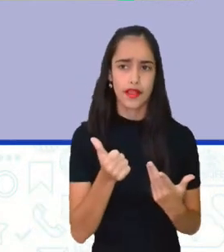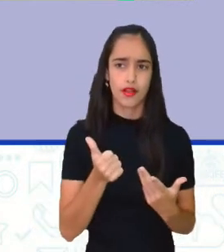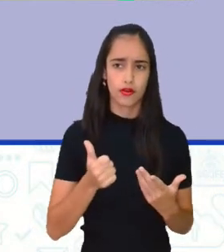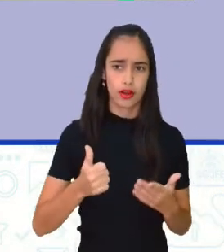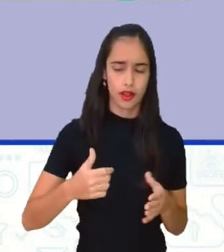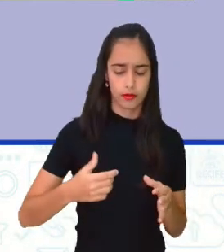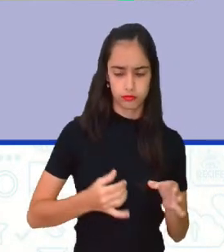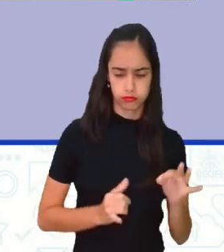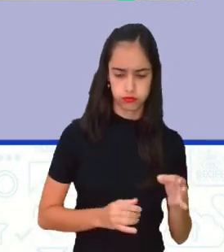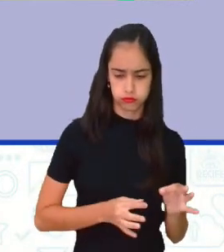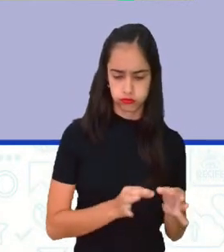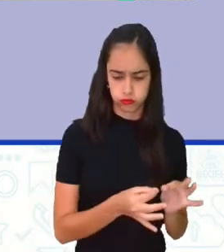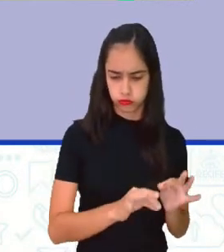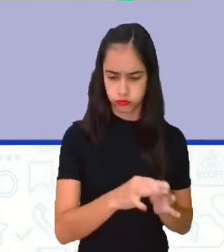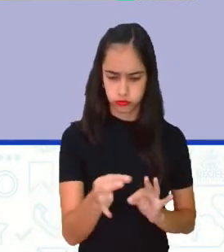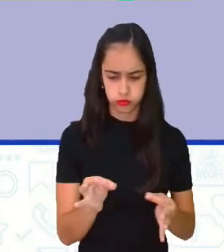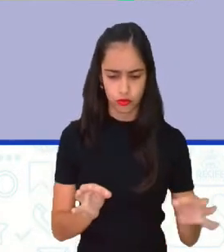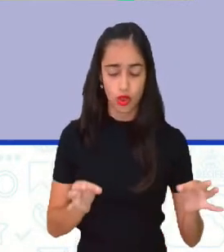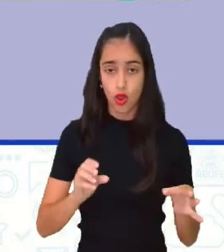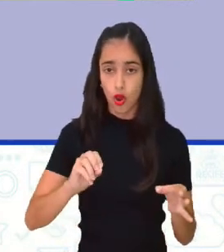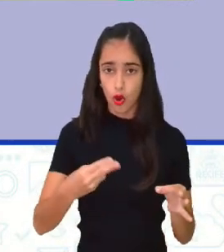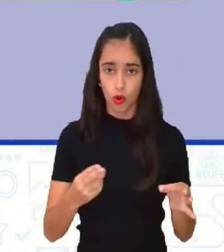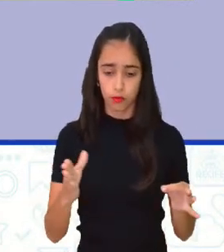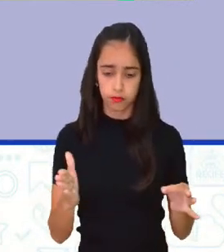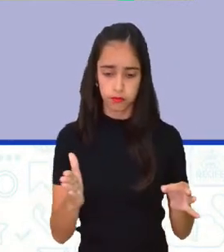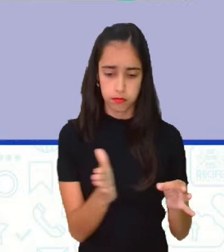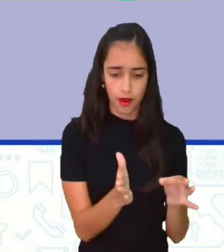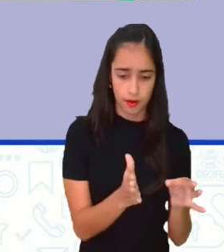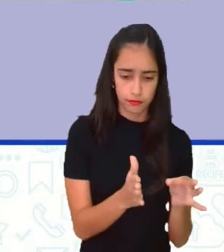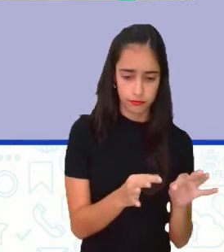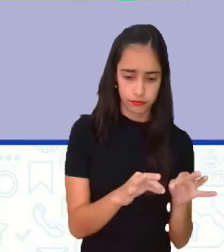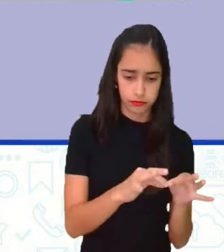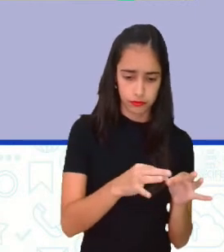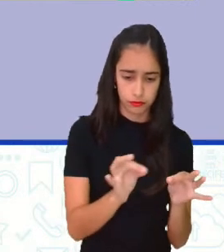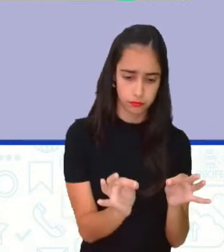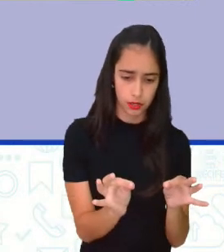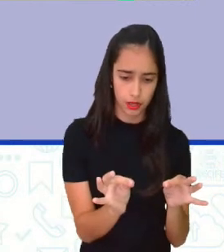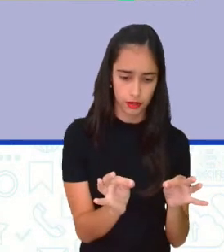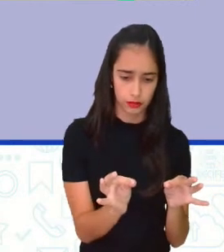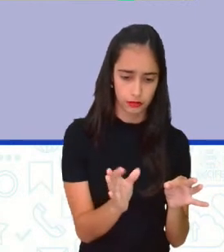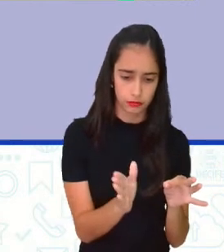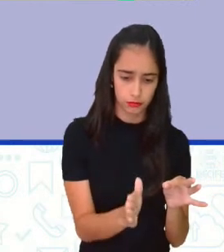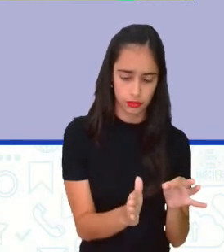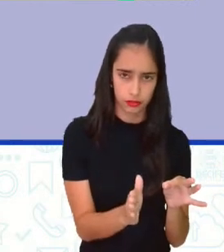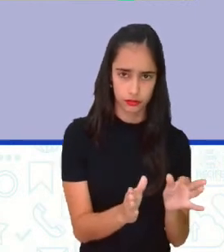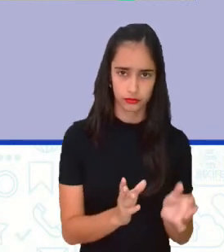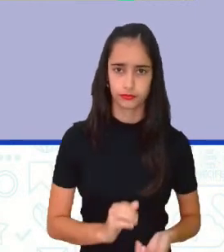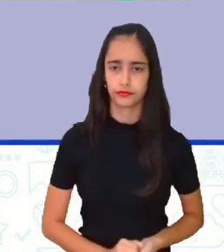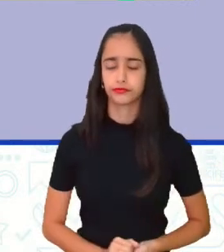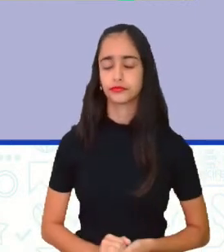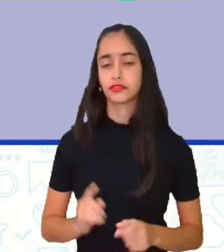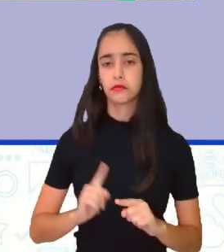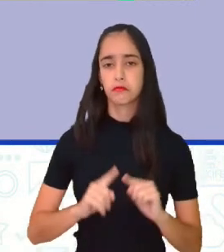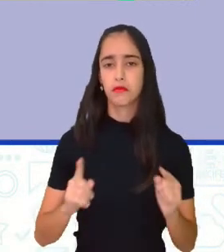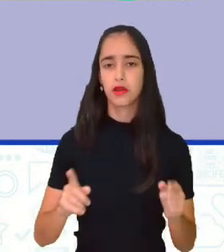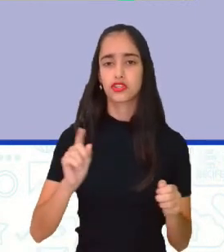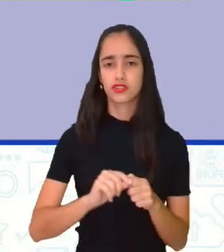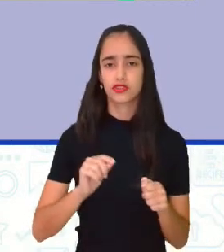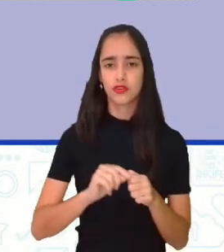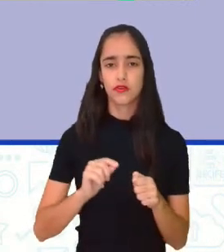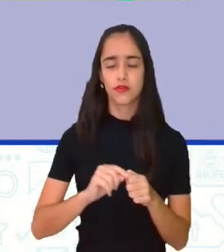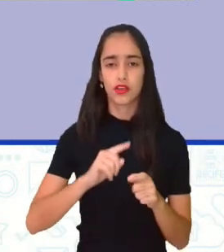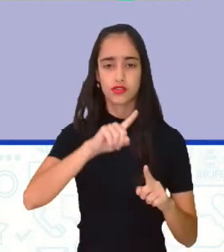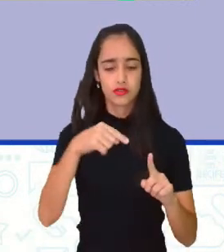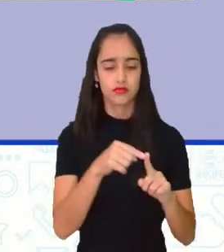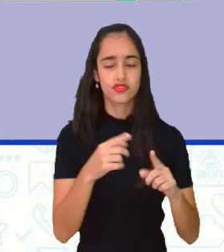formatos, né, às vezes ele aparece de várias formas, todos os interruptores, eles exercem a mesma função, interromper a